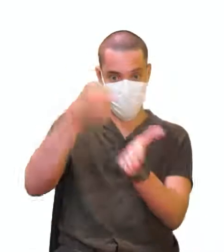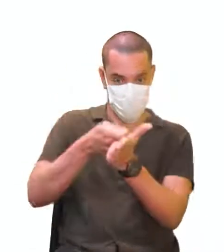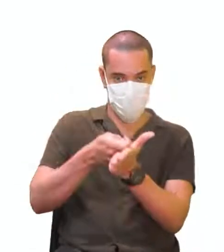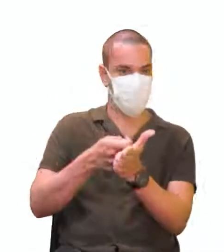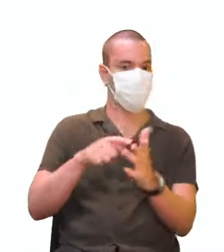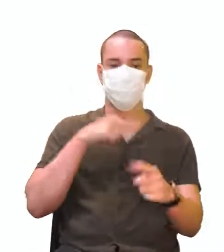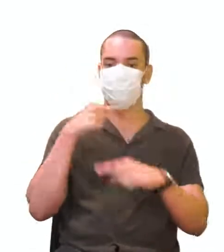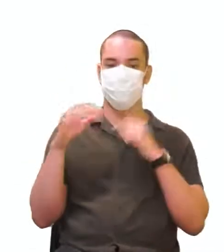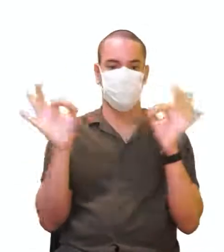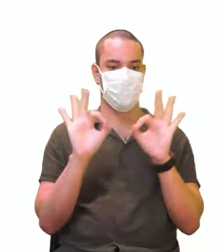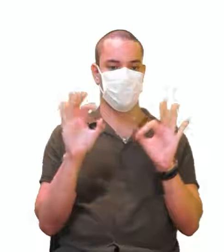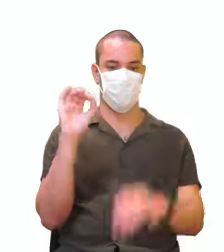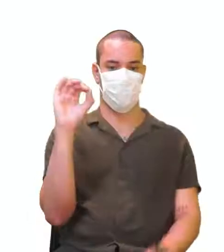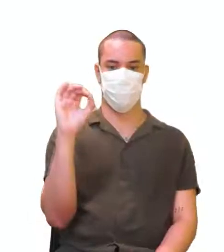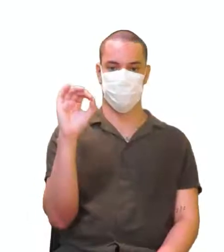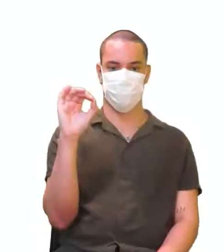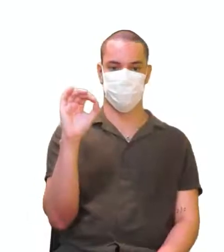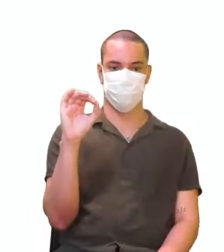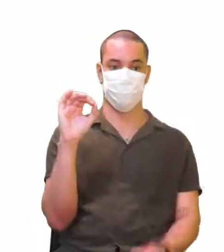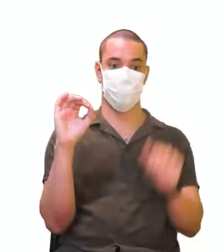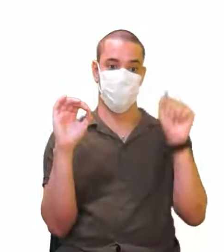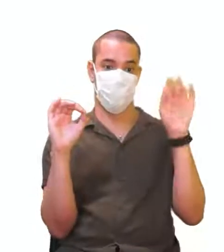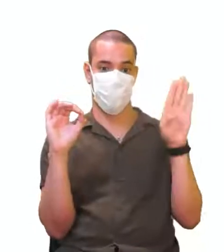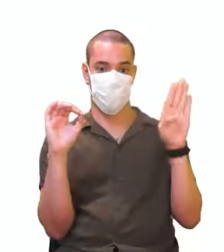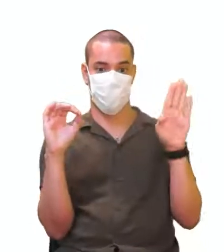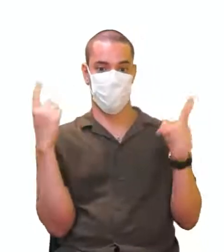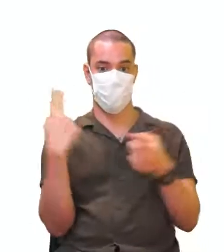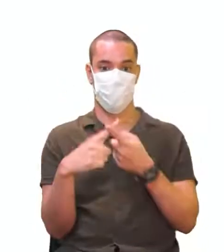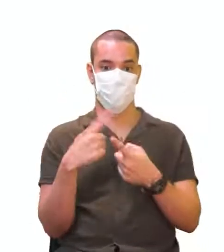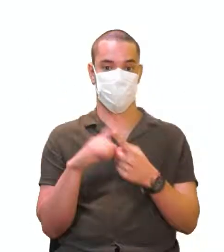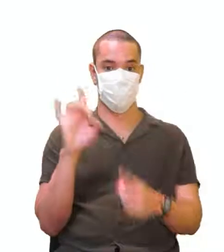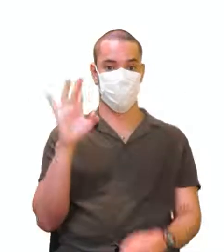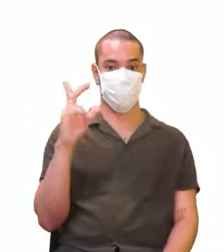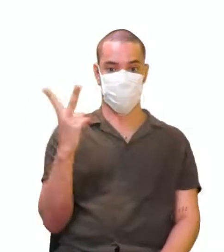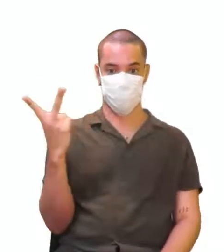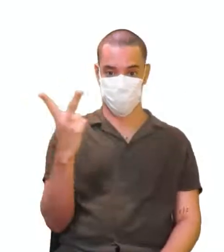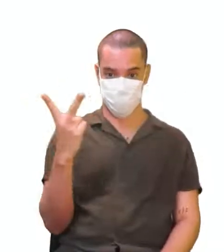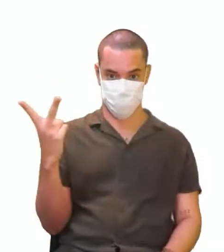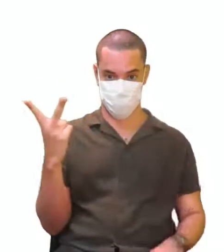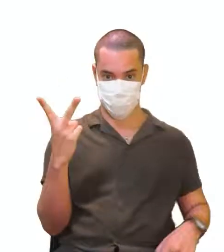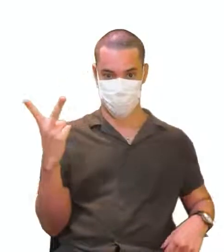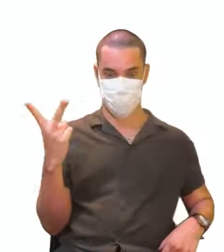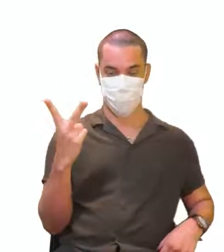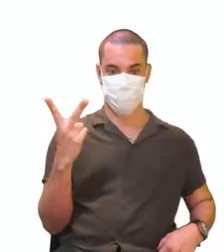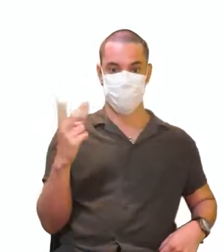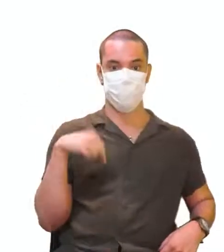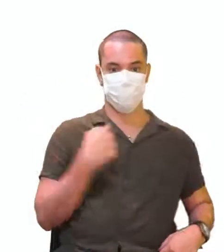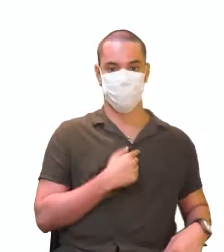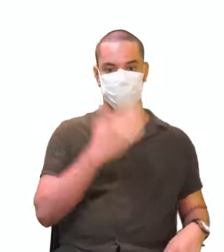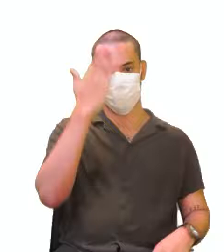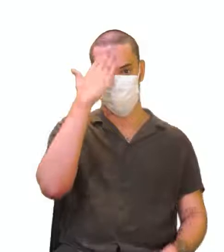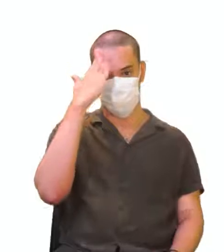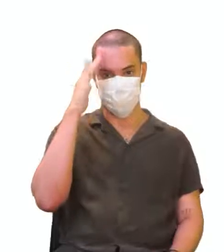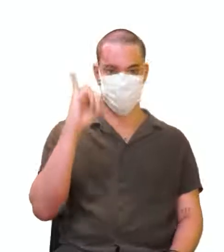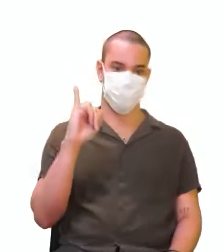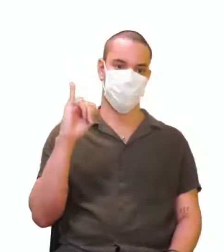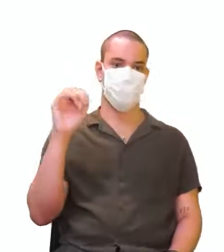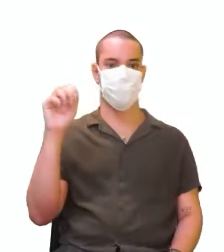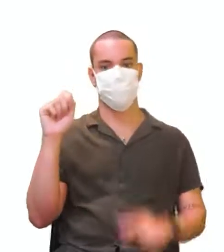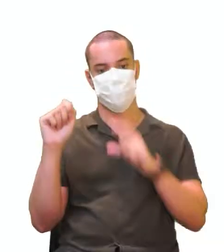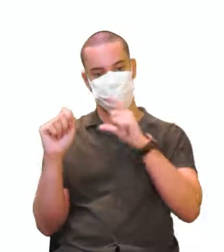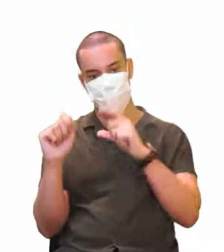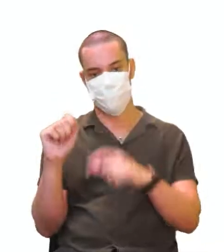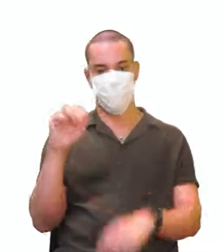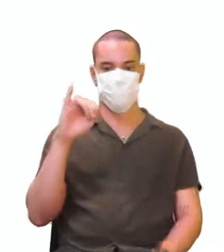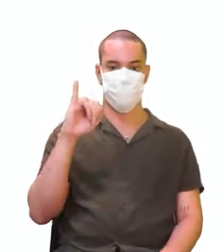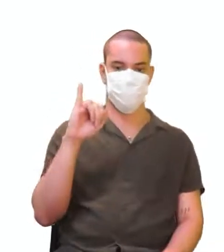não tem dúvida é o O e o AB. Porque ele só tem esses pares de alelos, ó. Isão, azão, isão, bezão. E